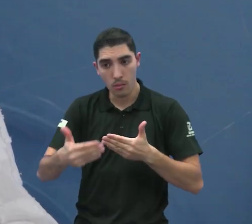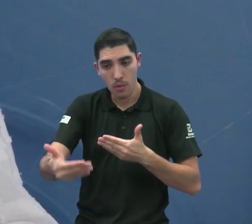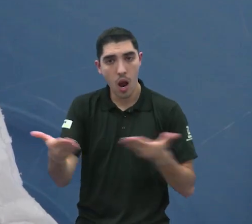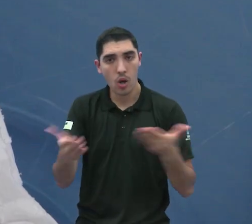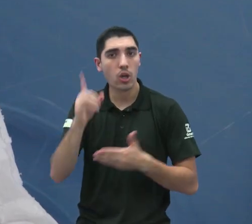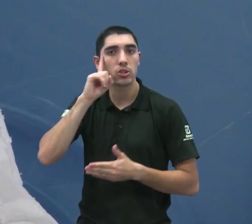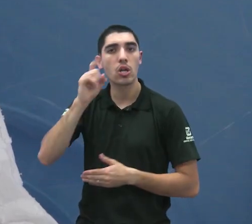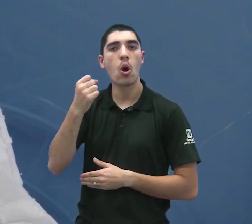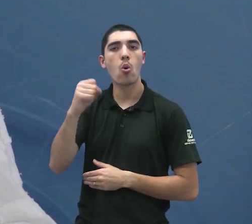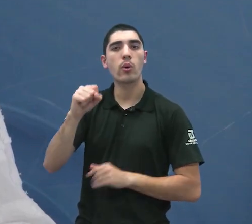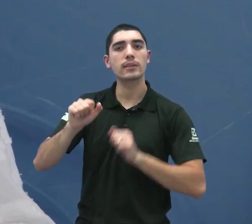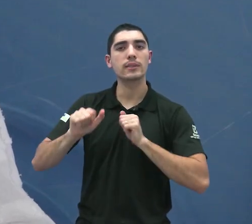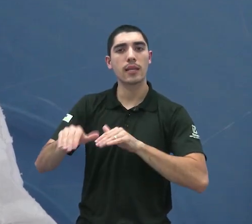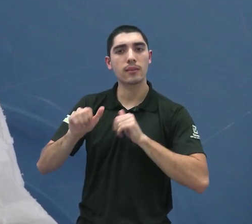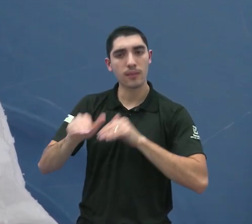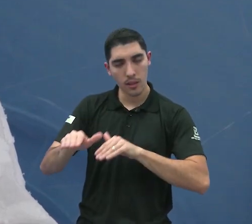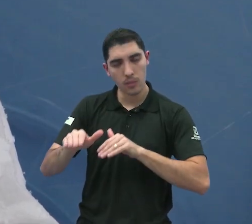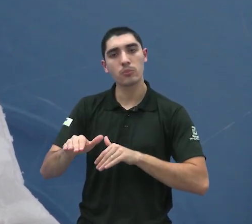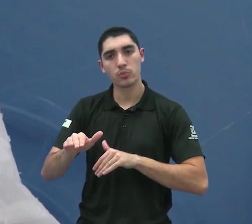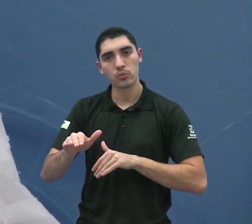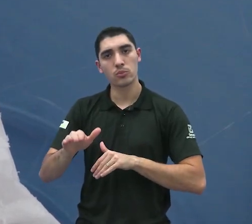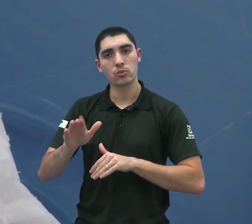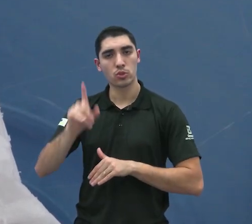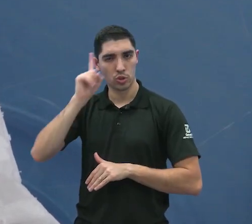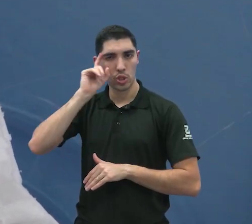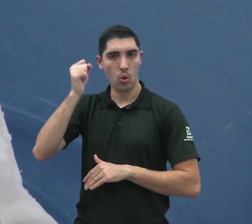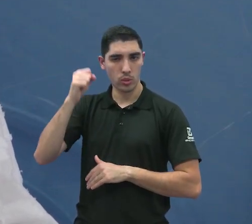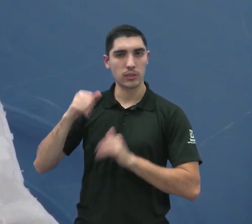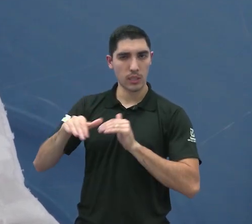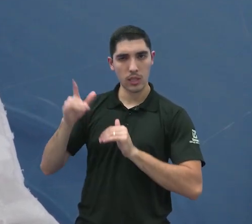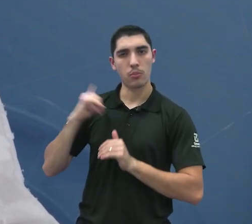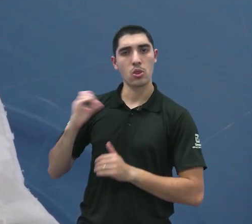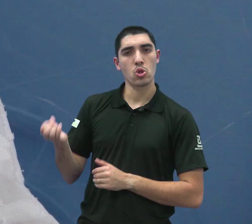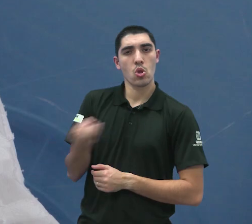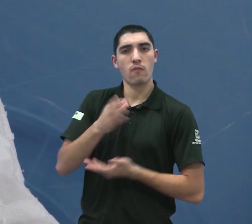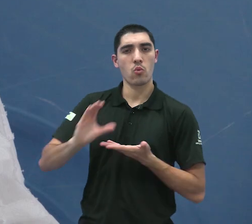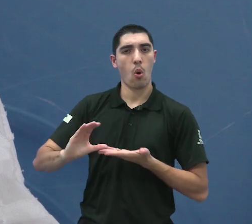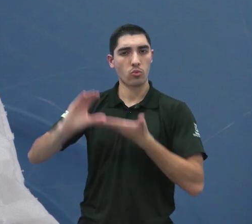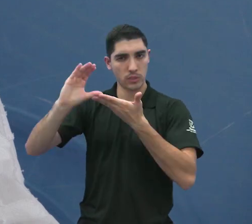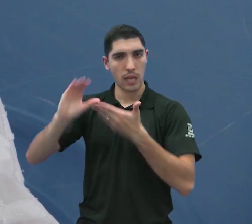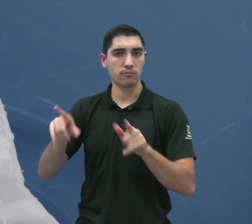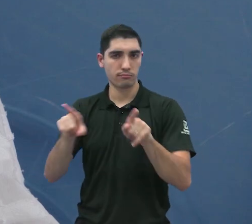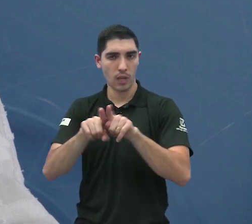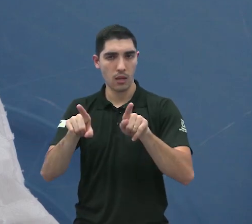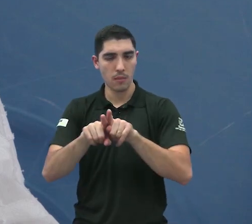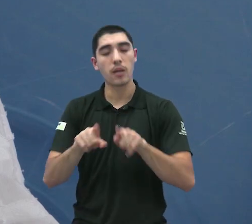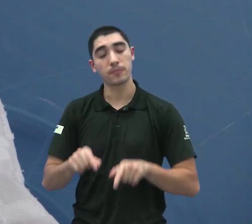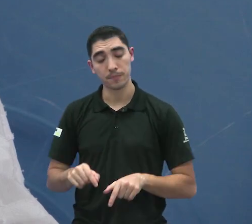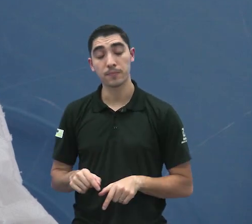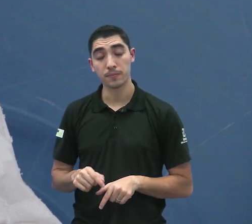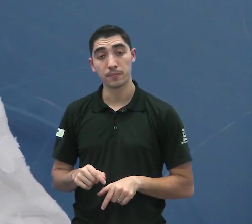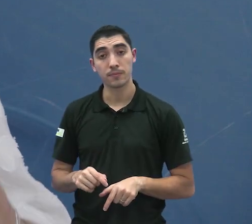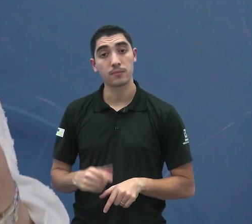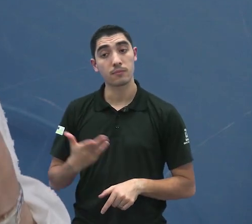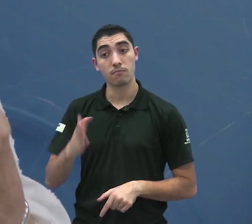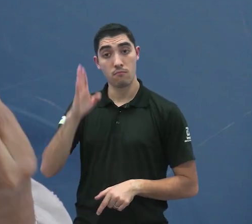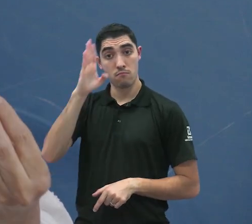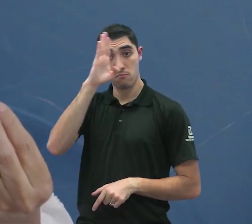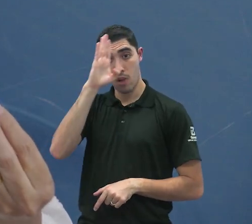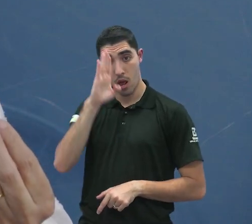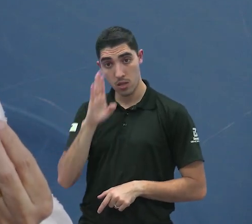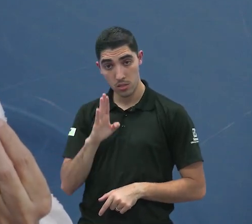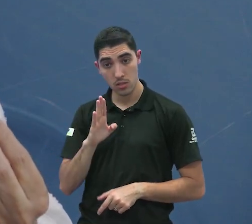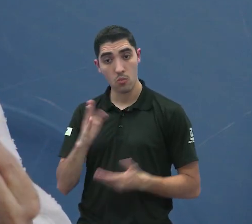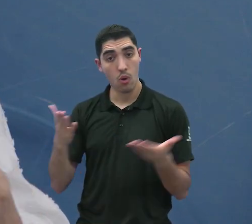8 de setembro, né, vai iniciar um novo conselho, e o Brasil está trazendo para